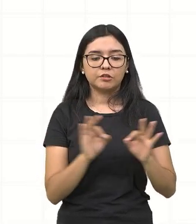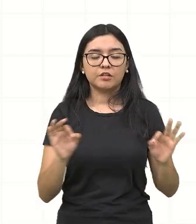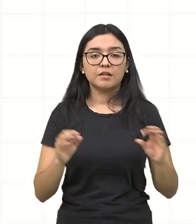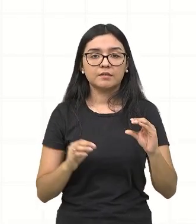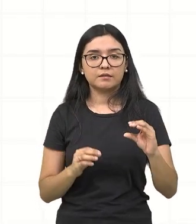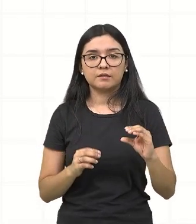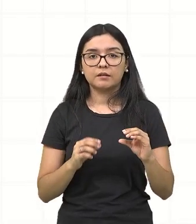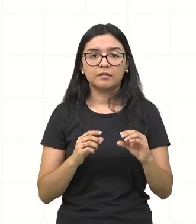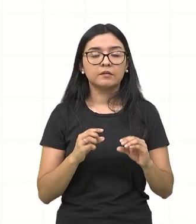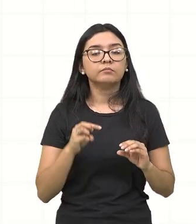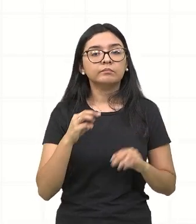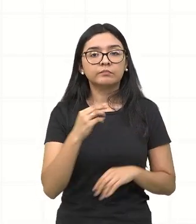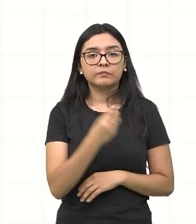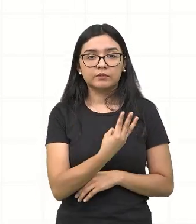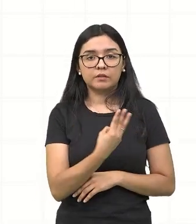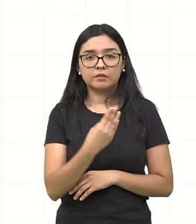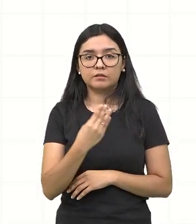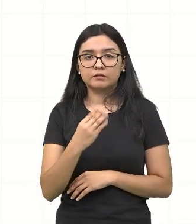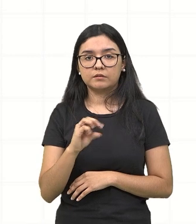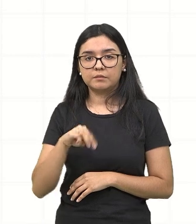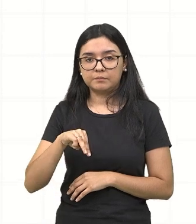legal? Continuando.